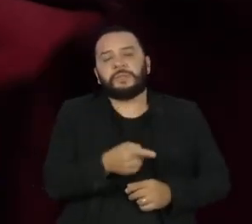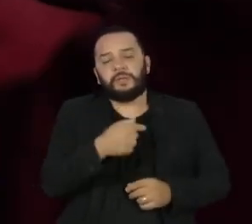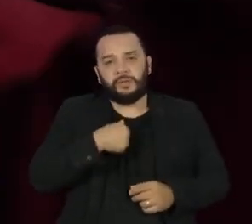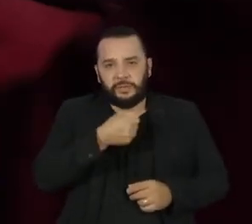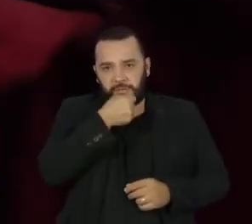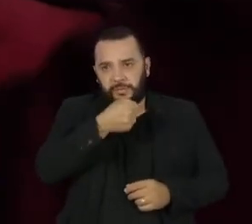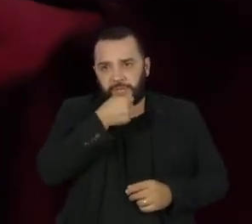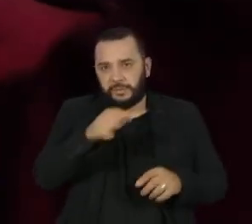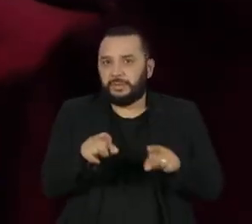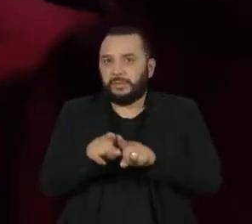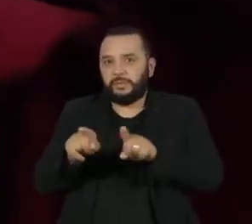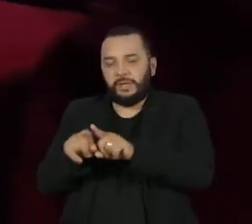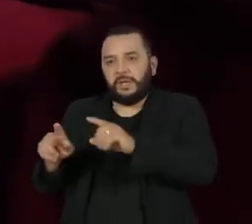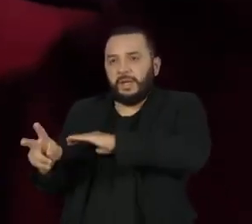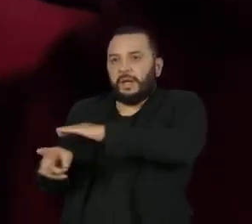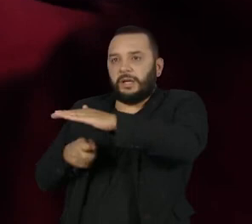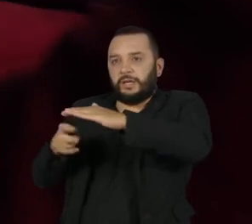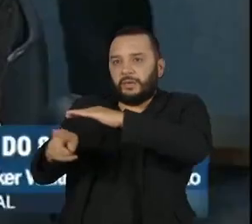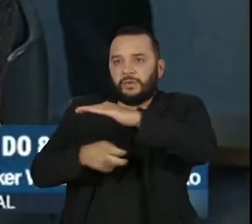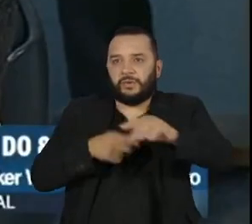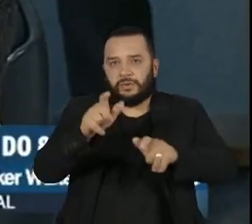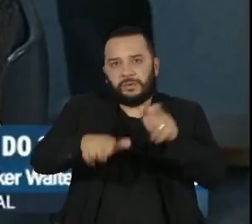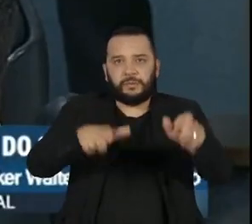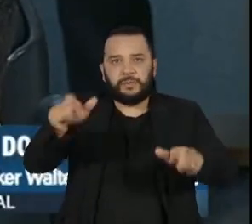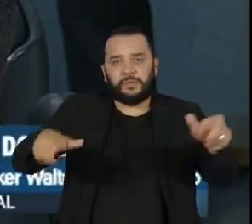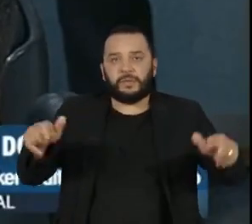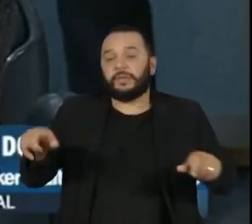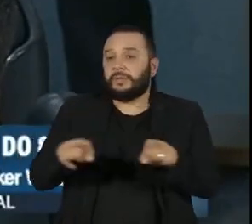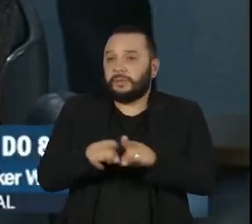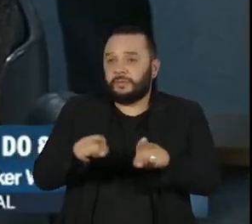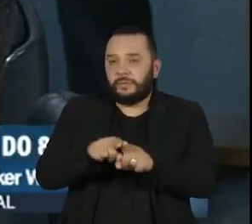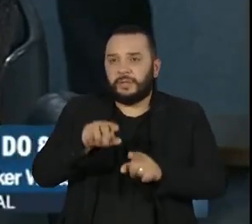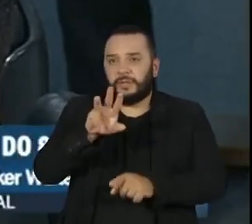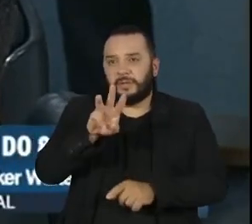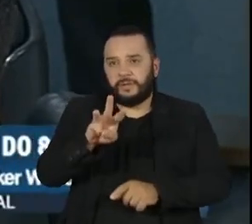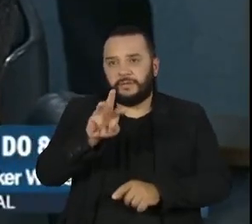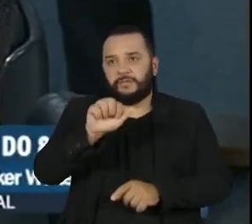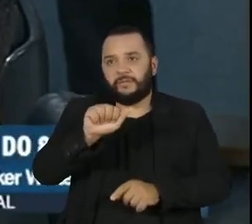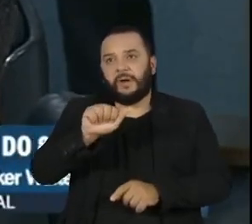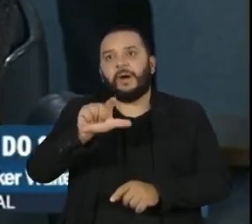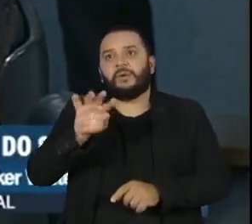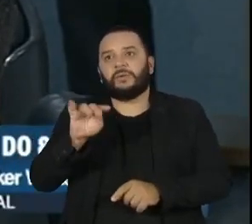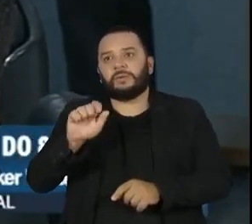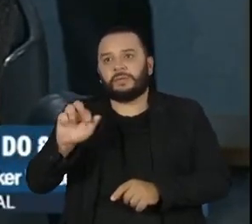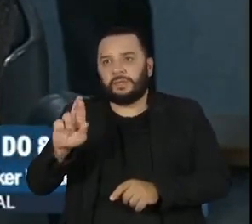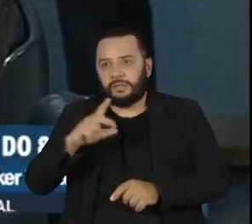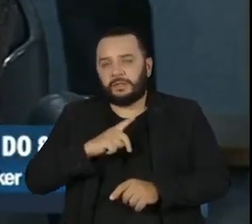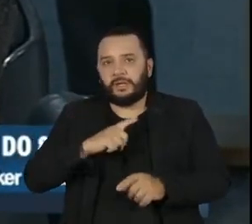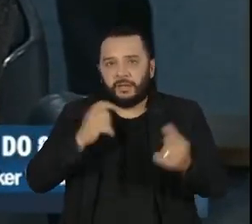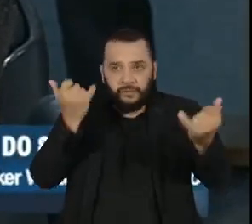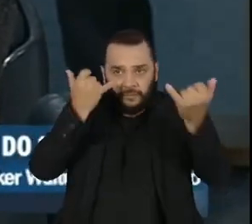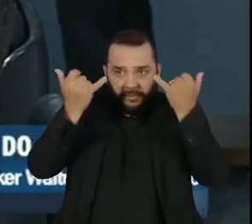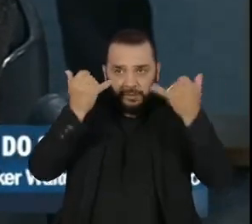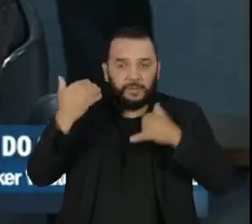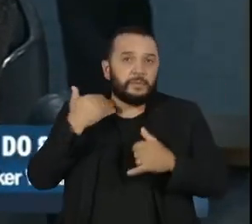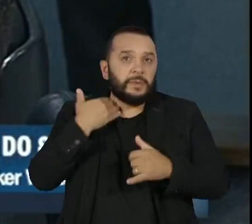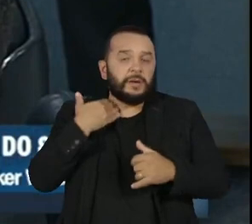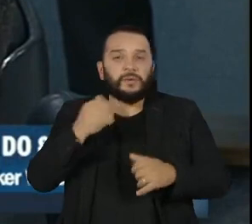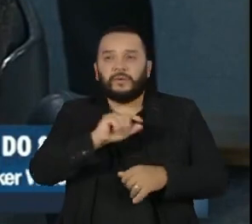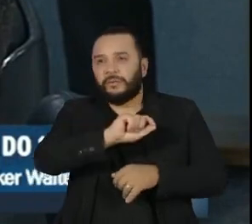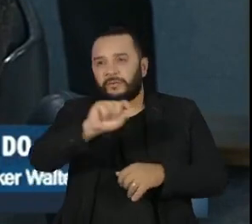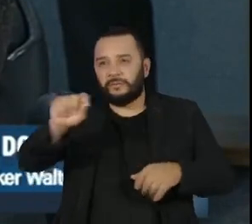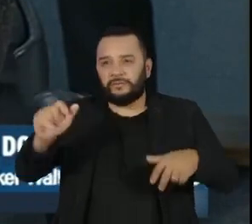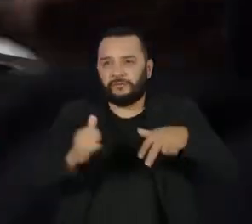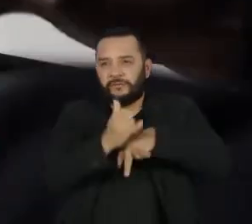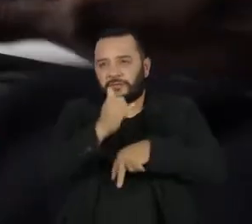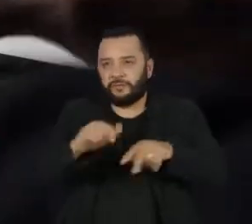raqueamento de autoridades a sentença diz que deu Gate obteve dados bancários de diversas vítimas e